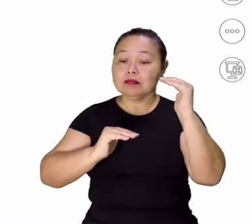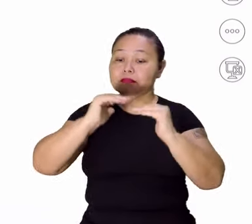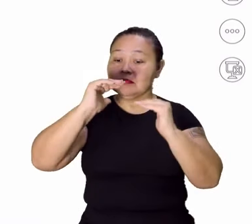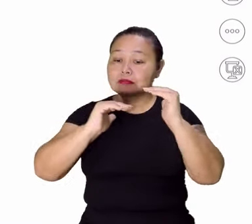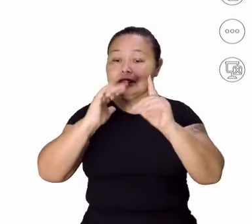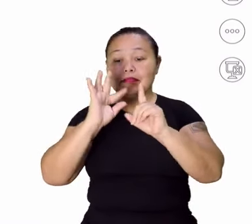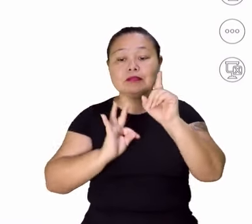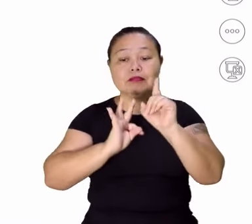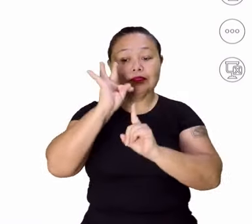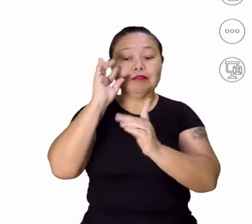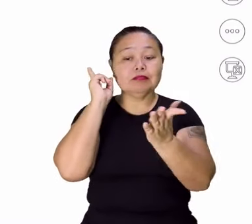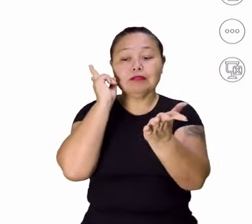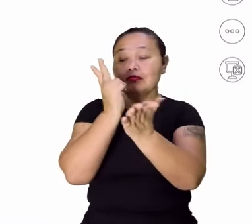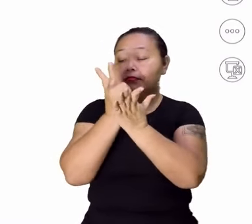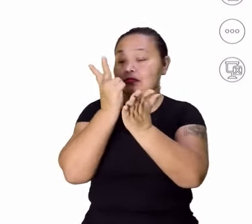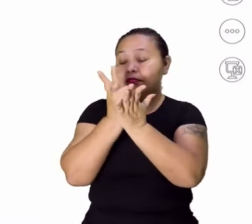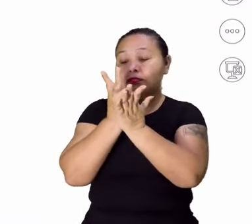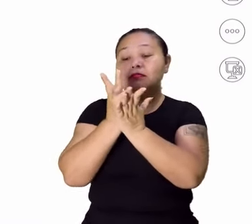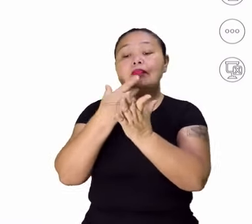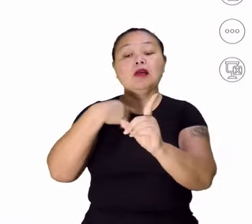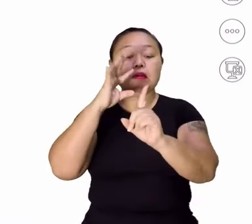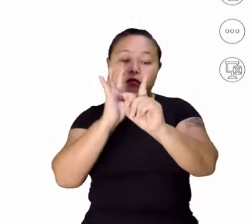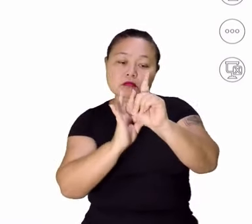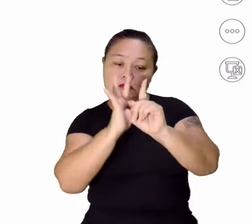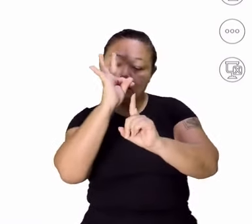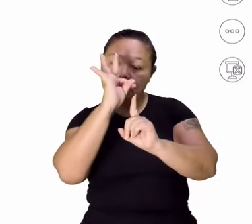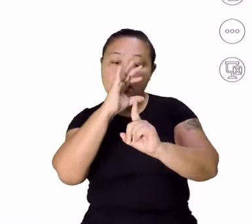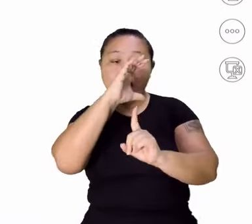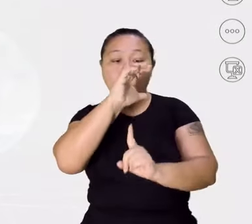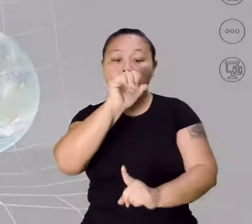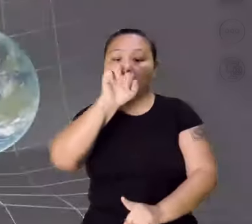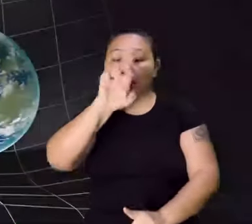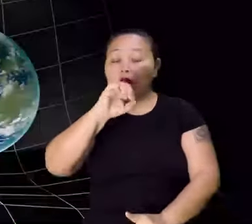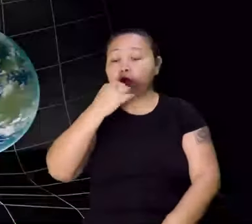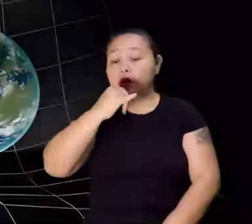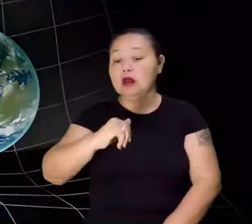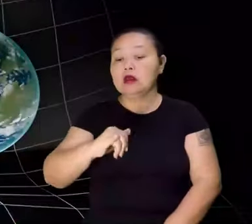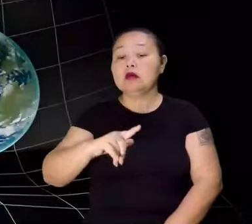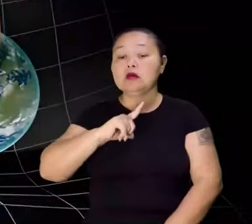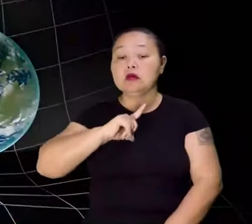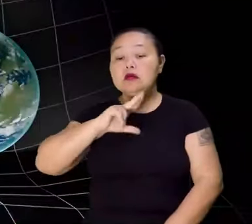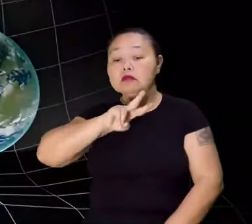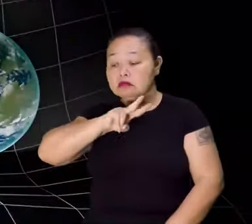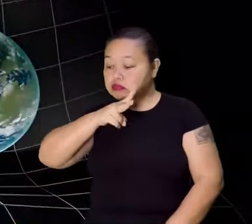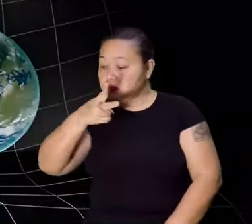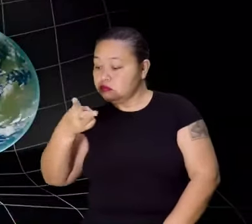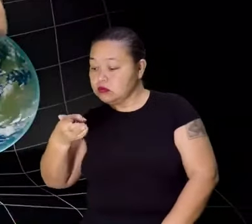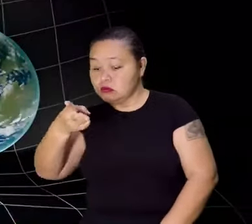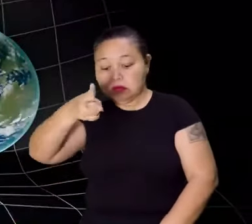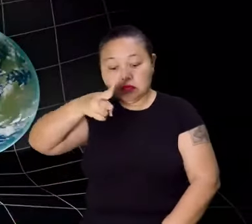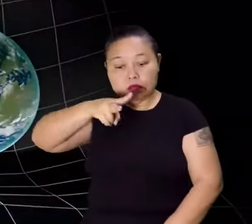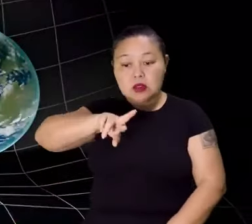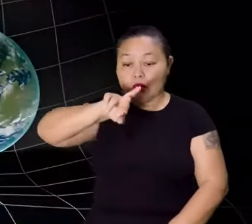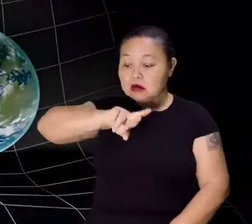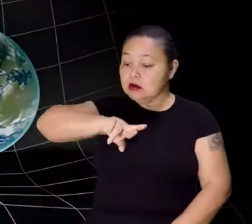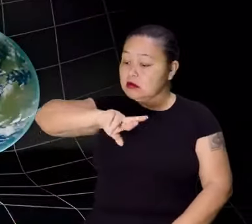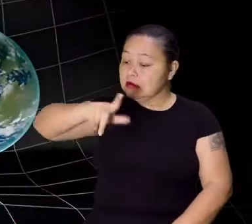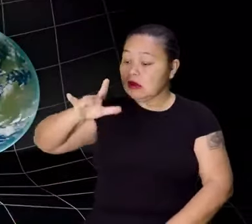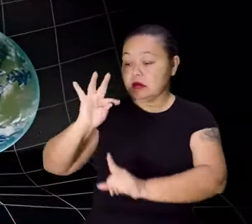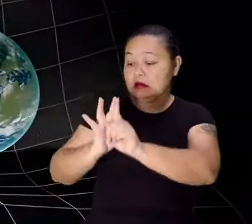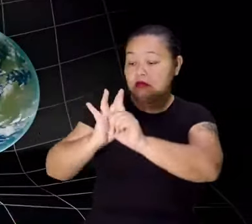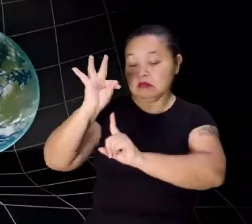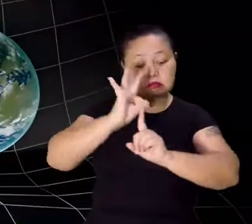mesma temperatura, tá? Então, calor e energia térmica que se transfere, devido à diferença de temperatura,